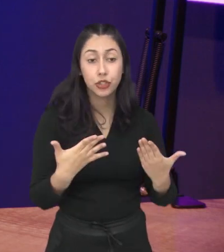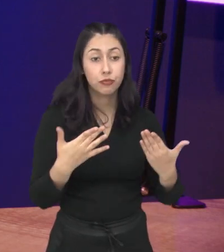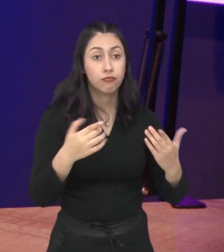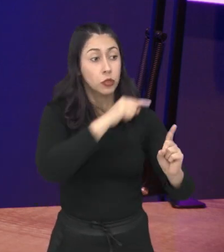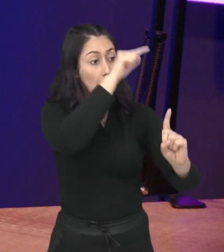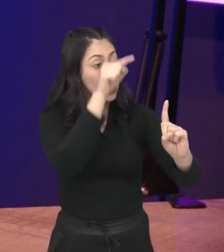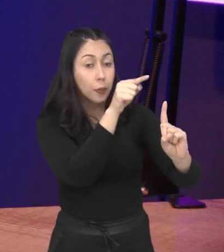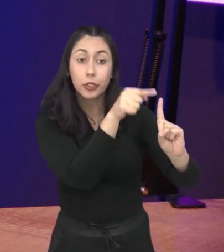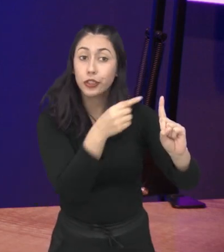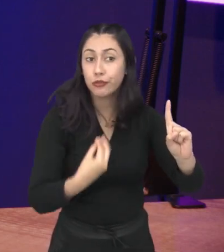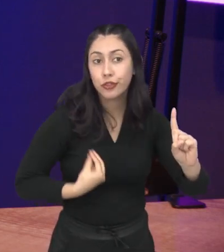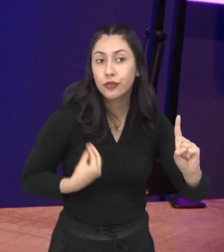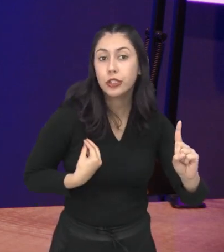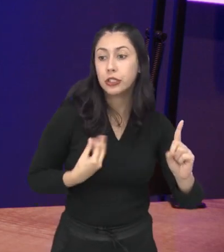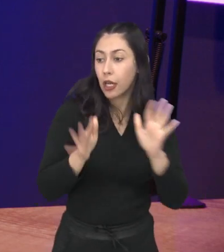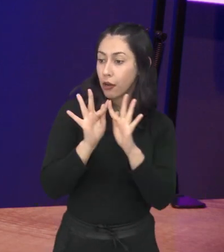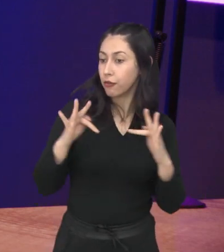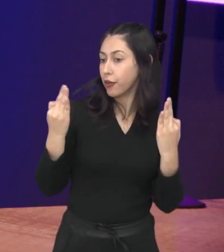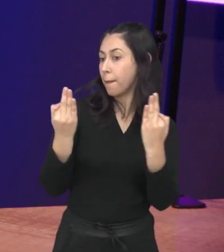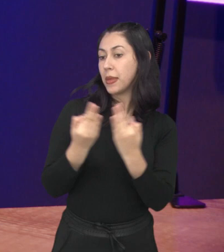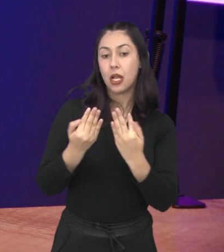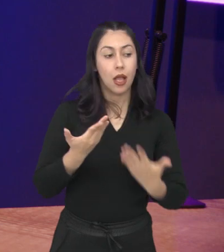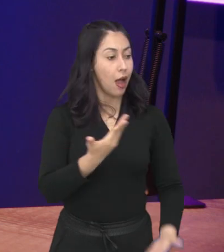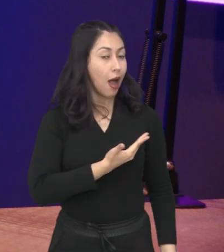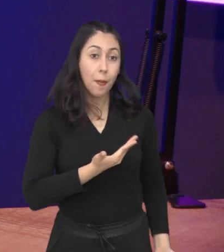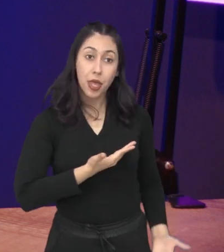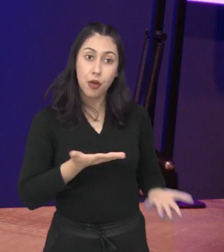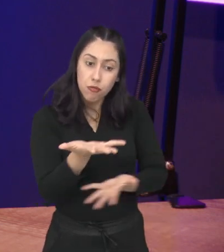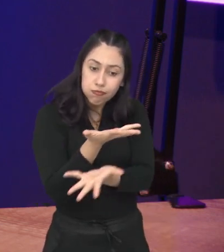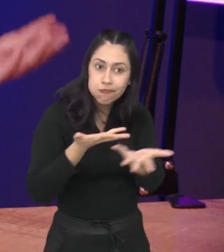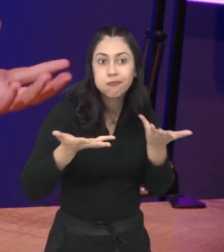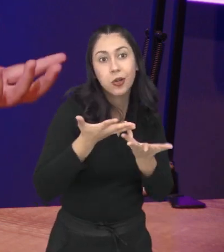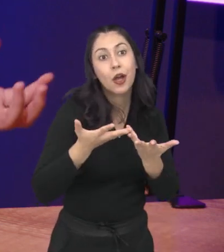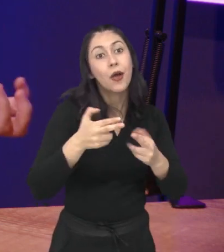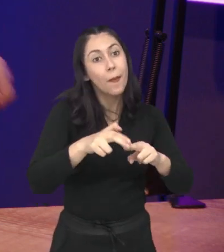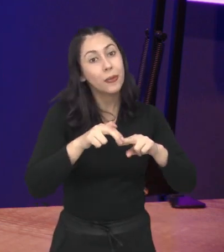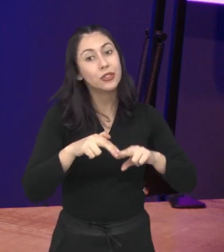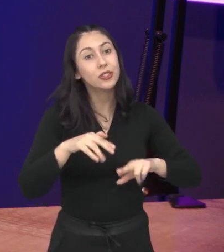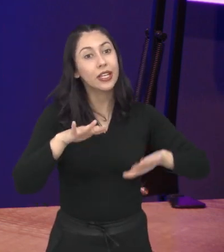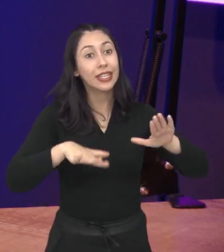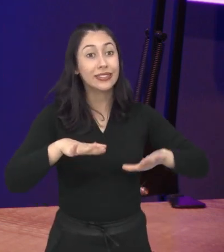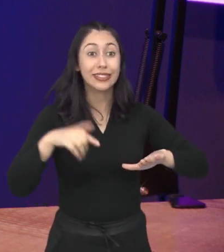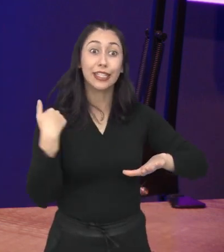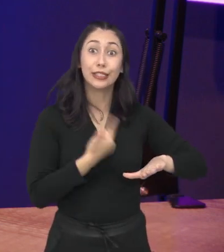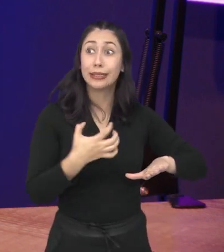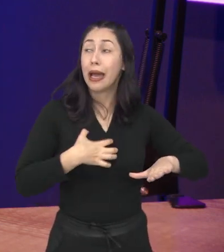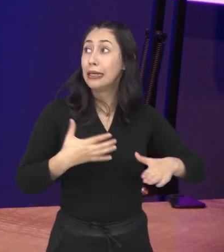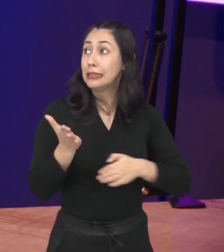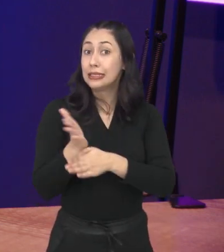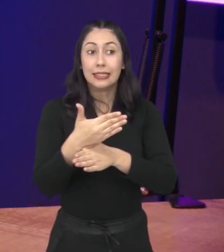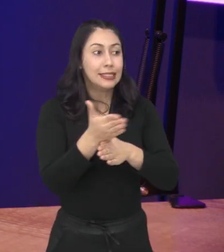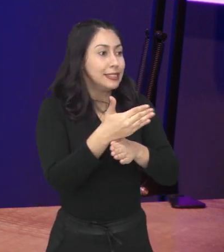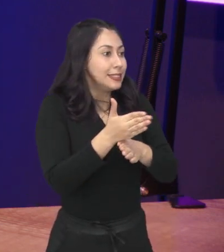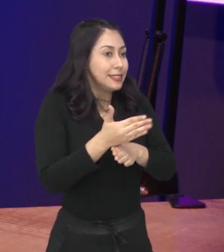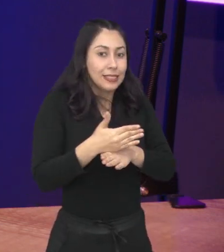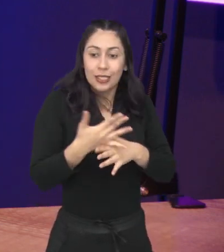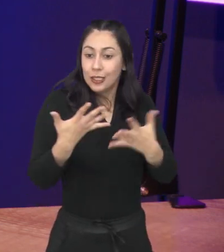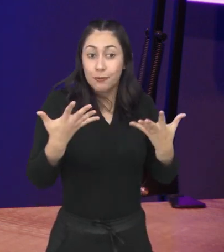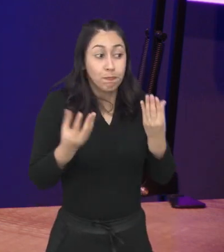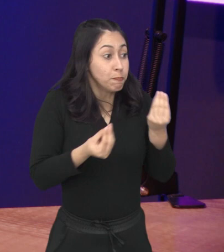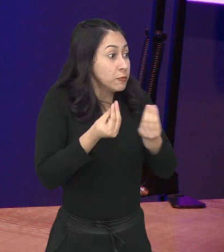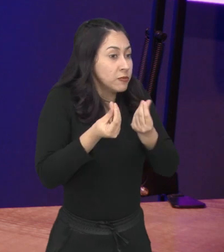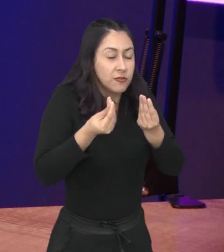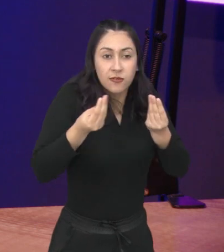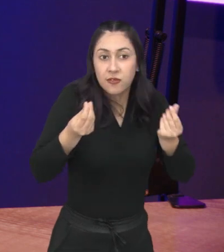depende dos objetivos de vida dela, em que fase da vida ela está. É por isso que é tão transitório e é por isso que a gente se sente muito perdido e não